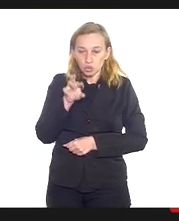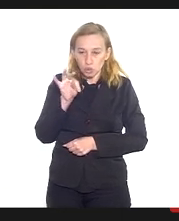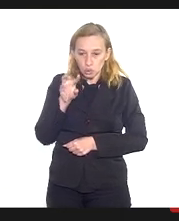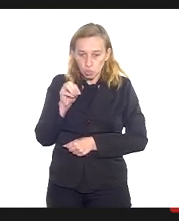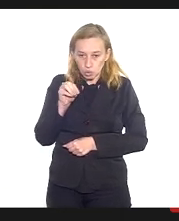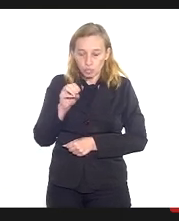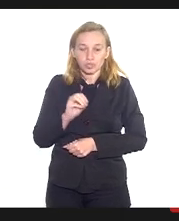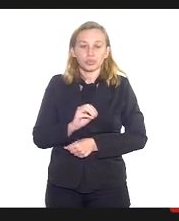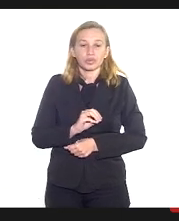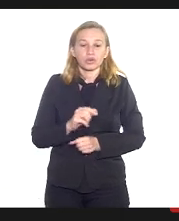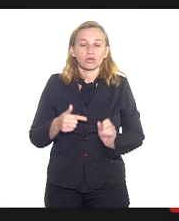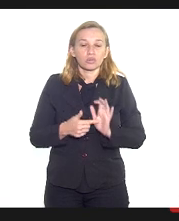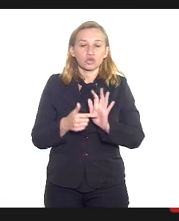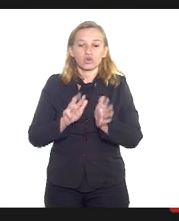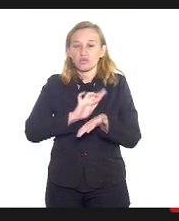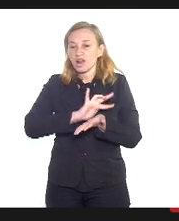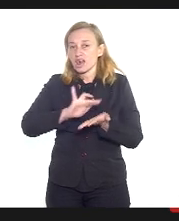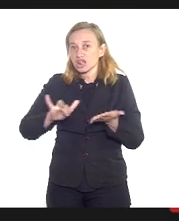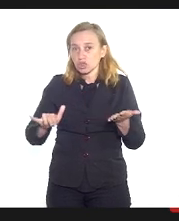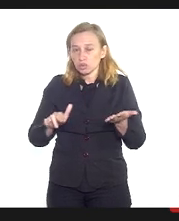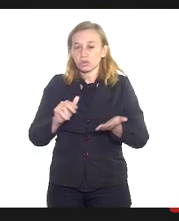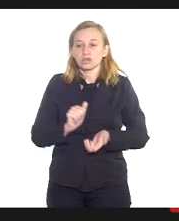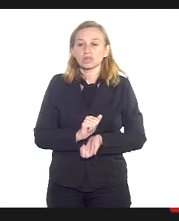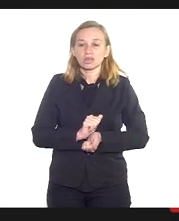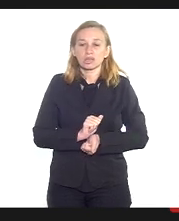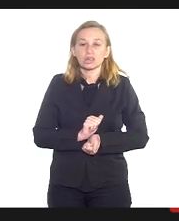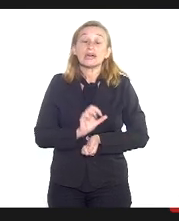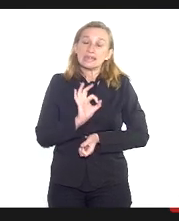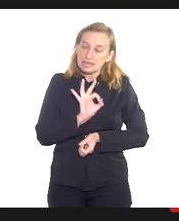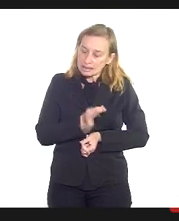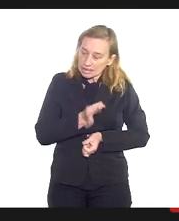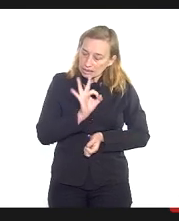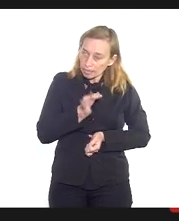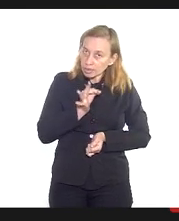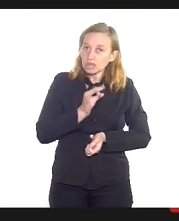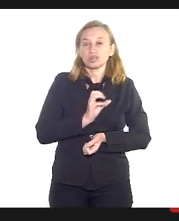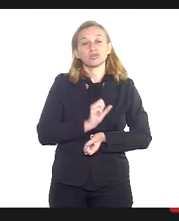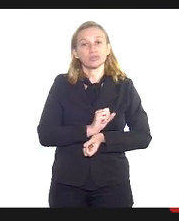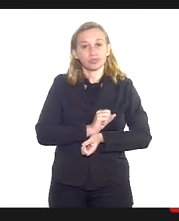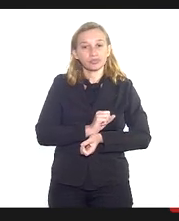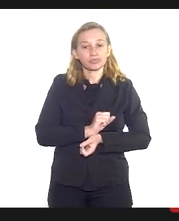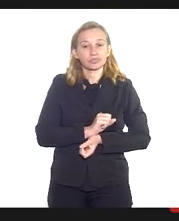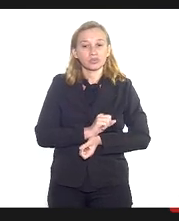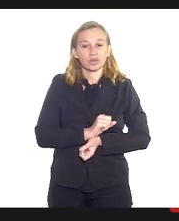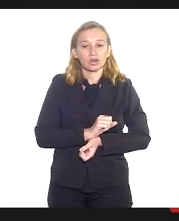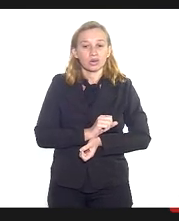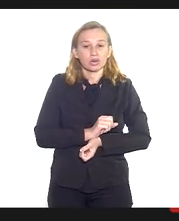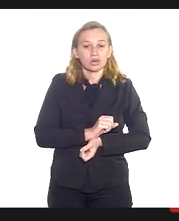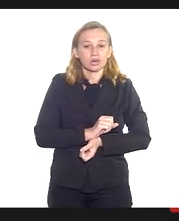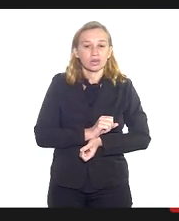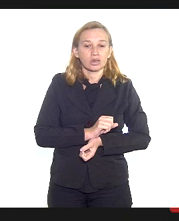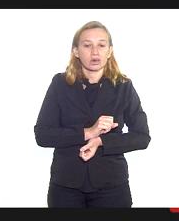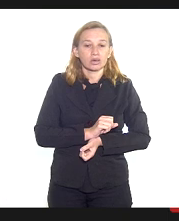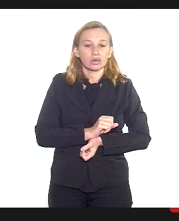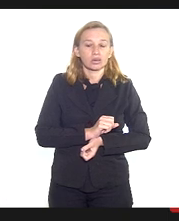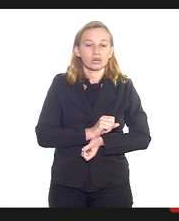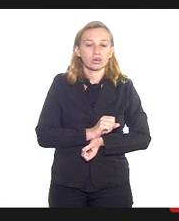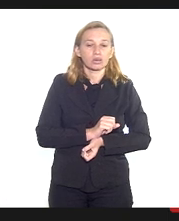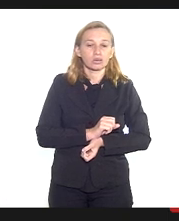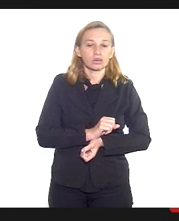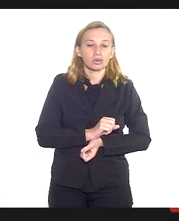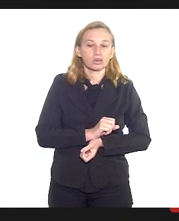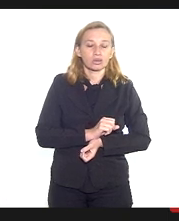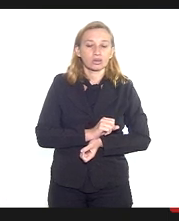entre tantas e tantas coisas, era exatamente a postergação ad eternum